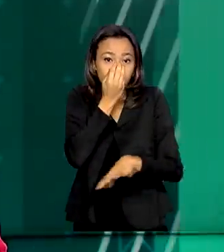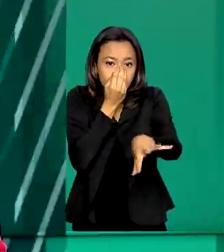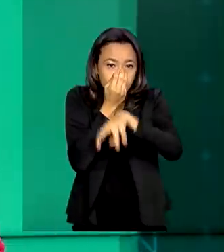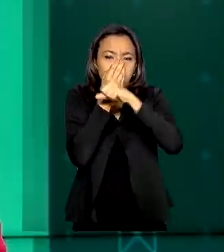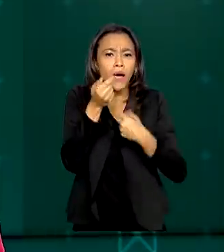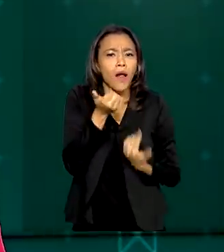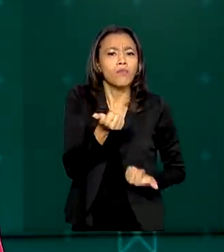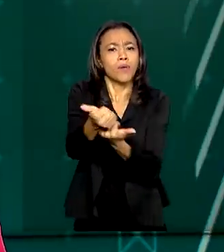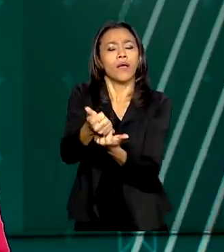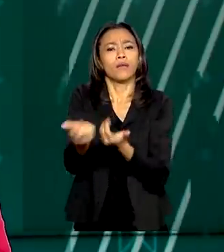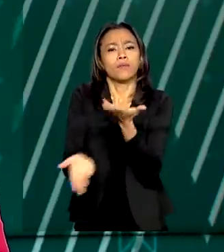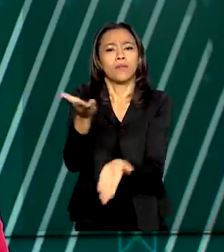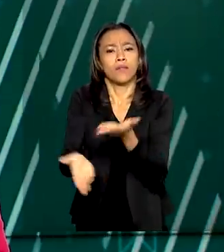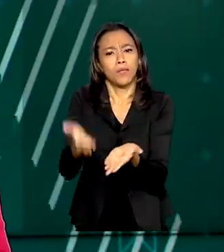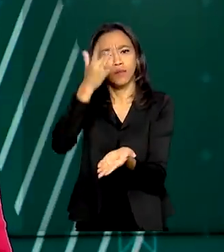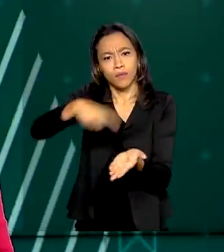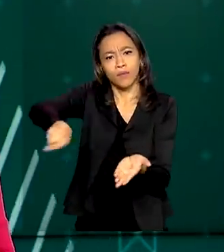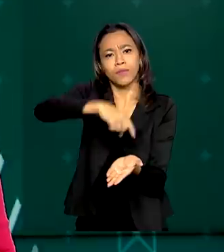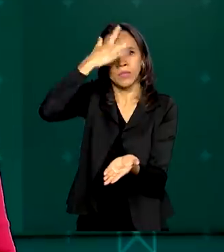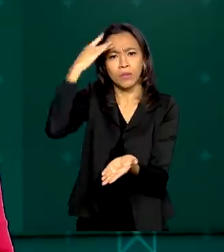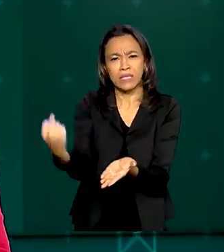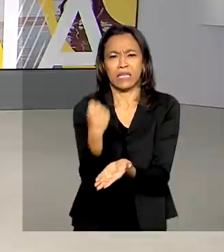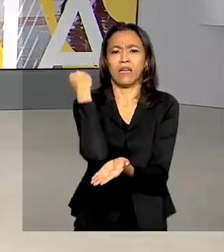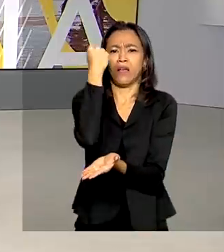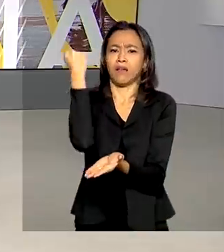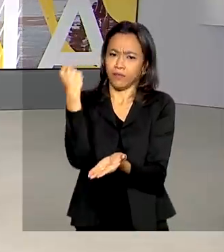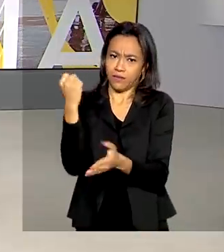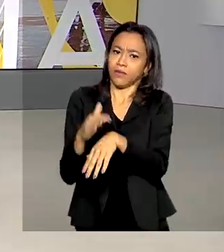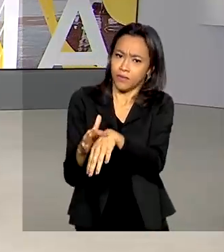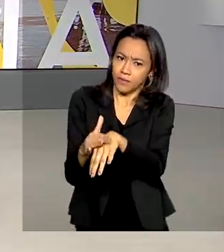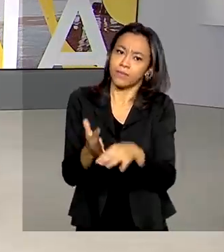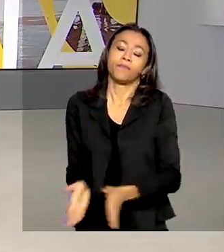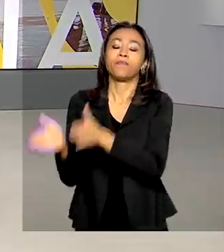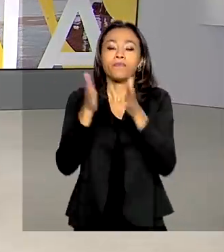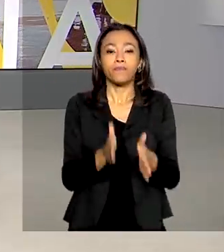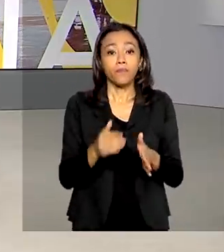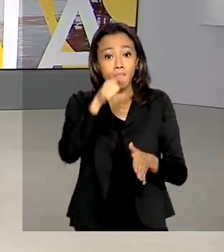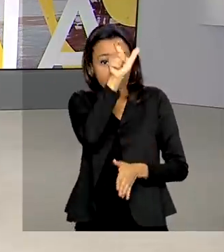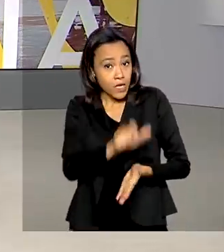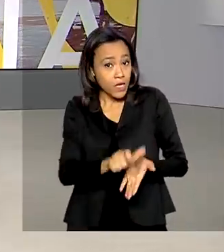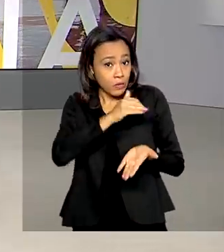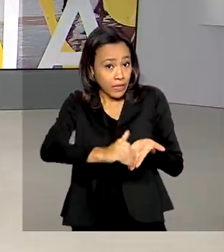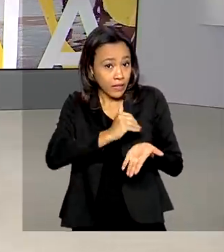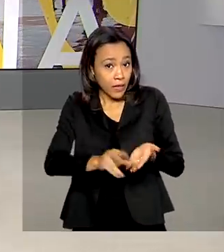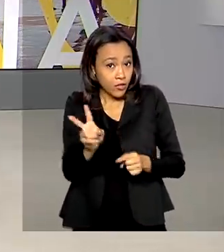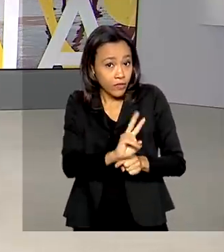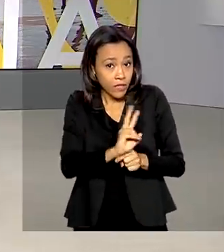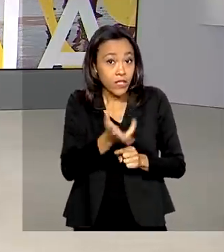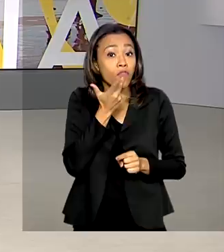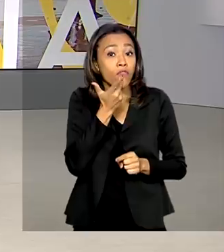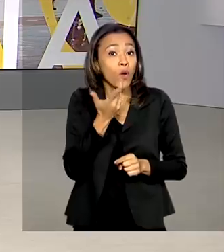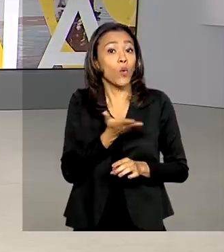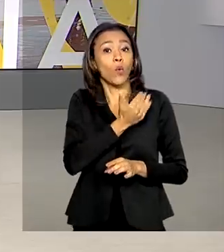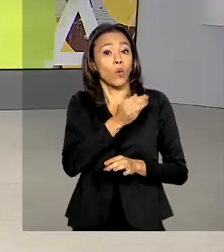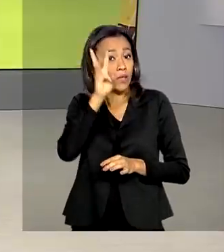ajudar no tratamento de pacientes graves da Covid-19. E o secretário de Vigilância em Saúde disse nesta terça-feira